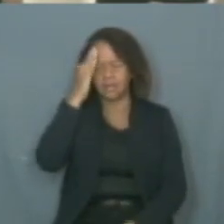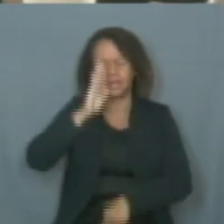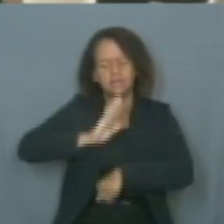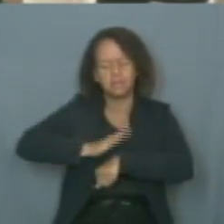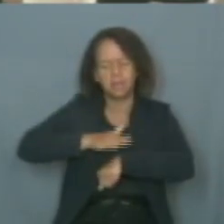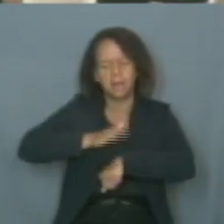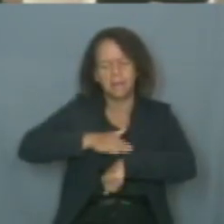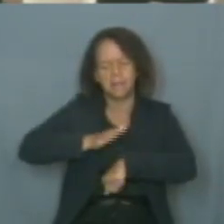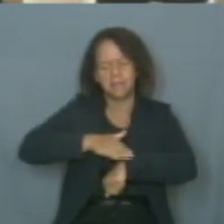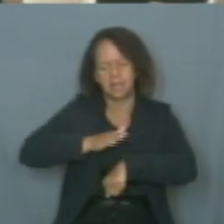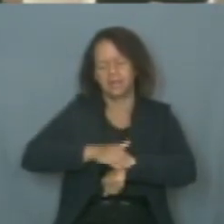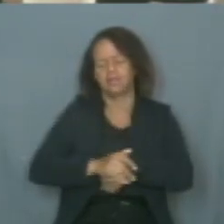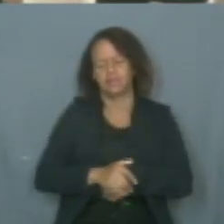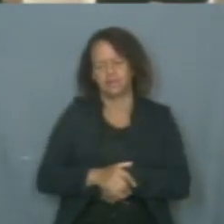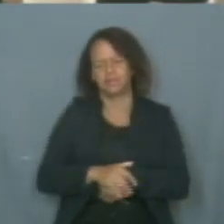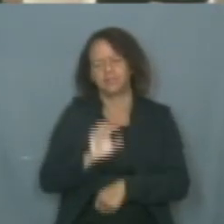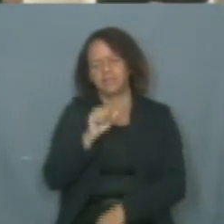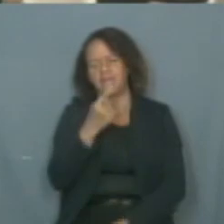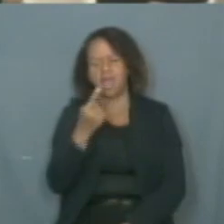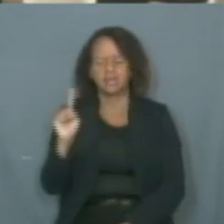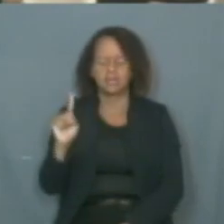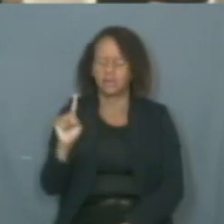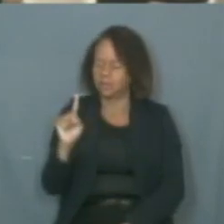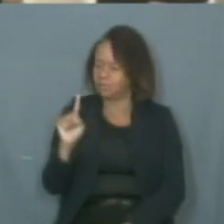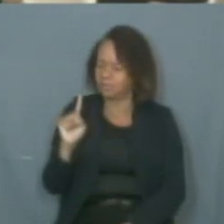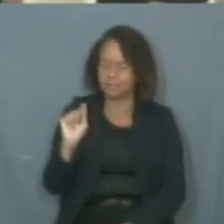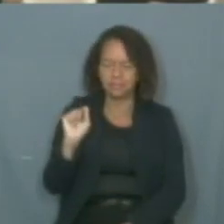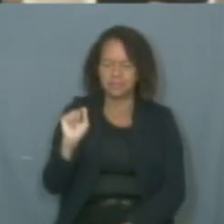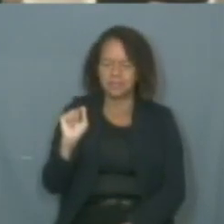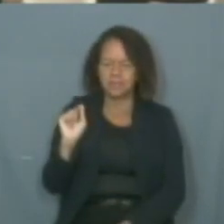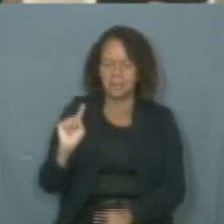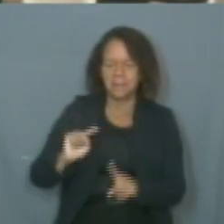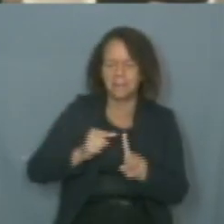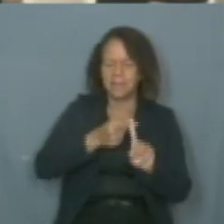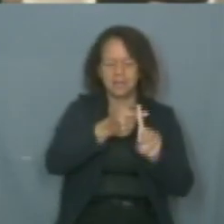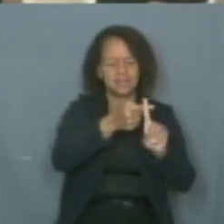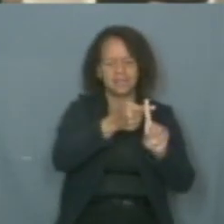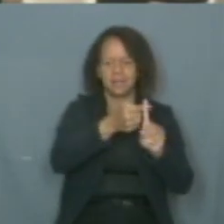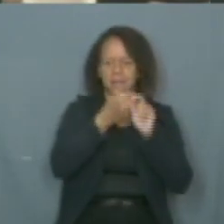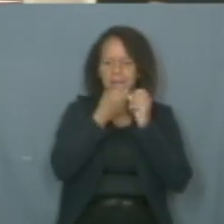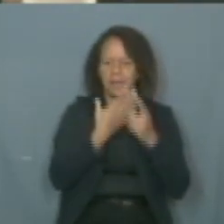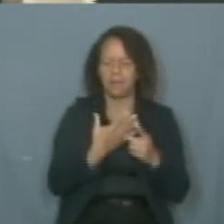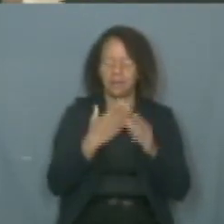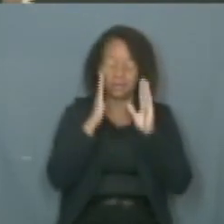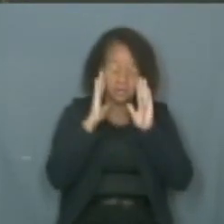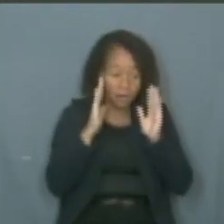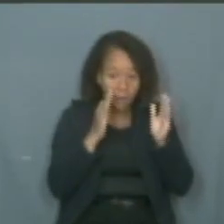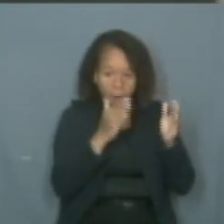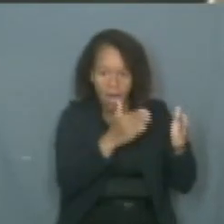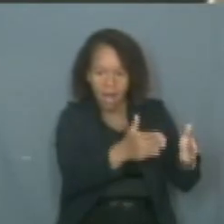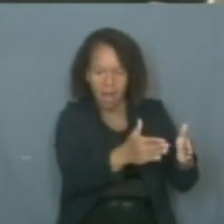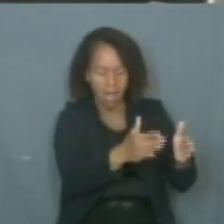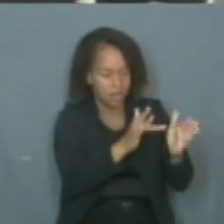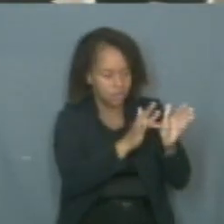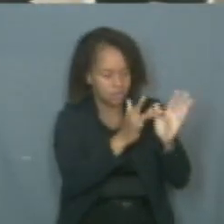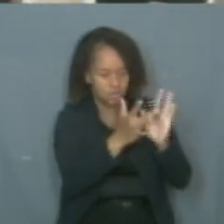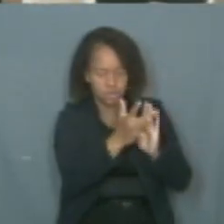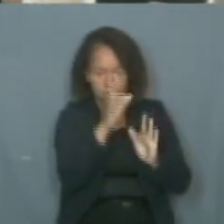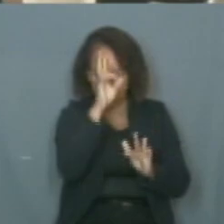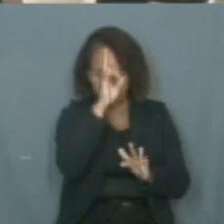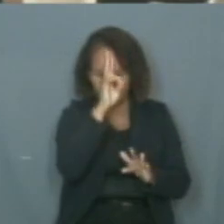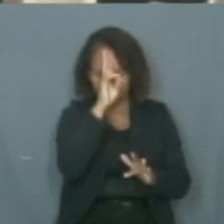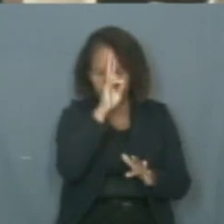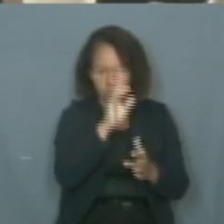momento ações extremamente positivas, porque se você volta o seu olhar para um Jesus